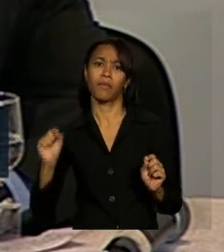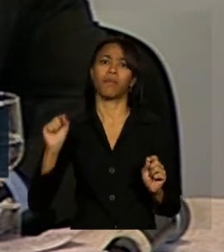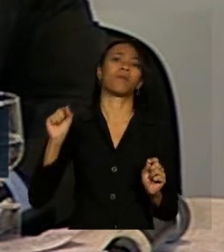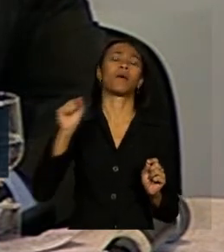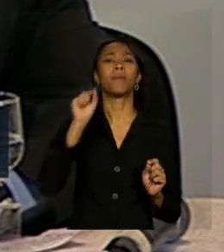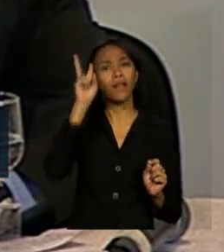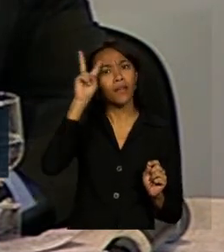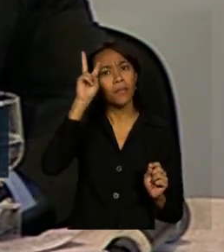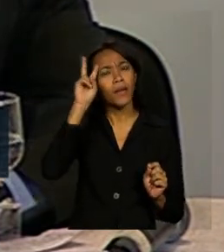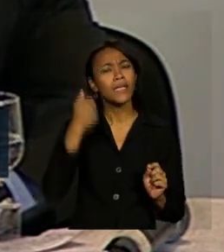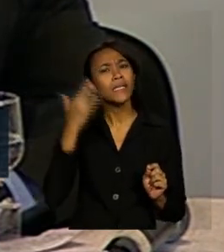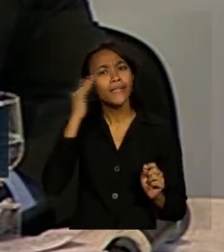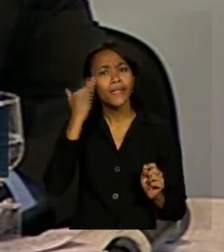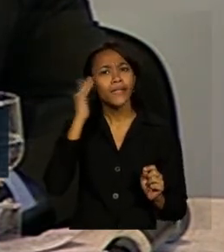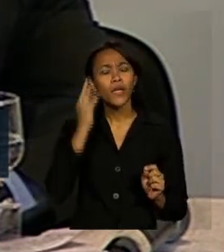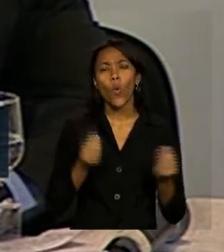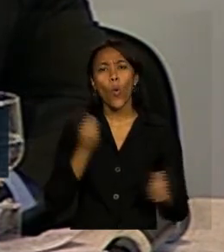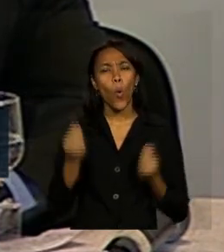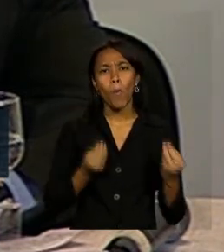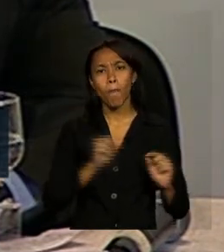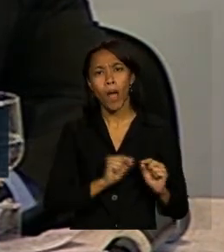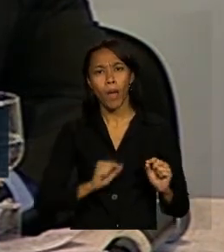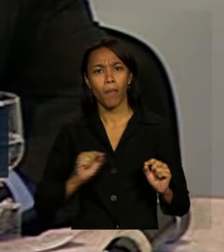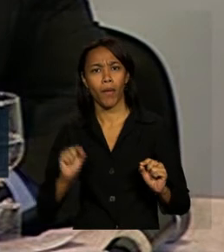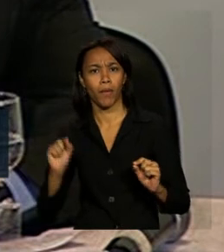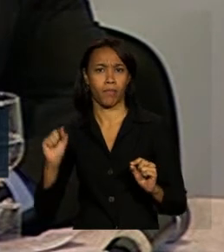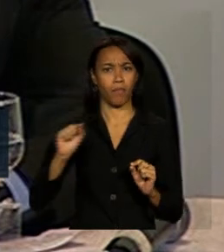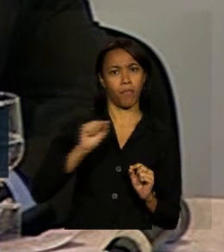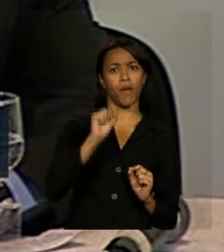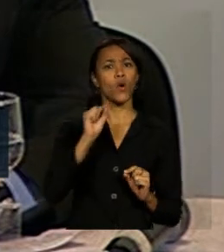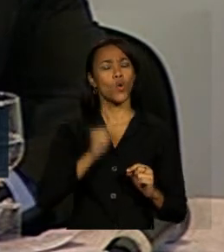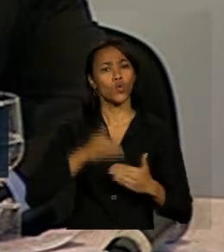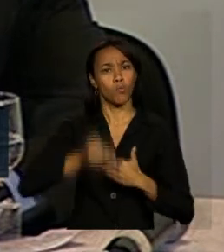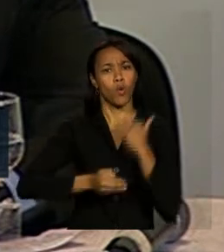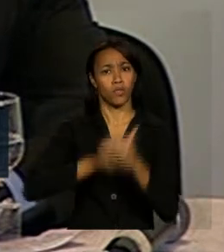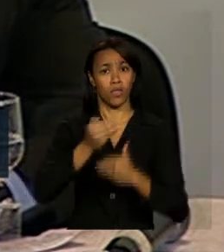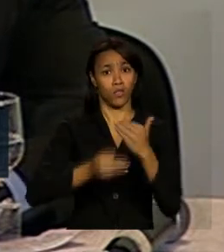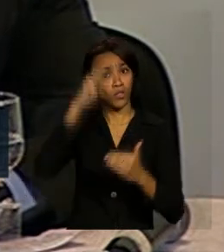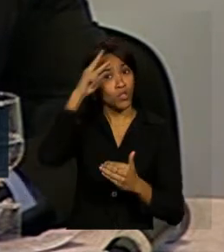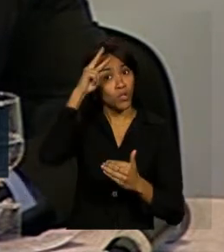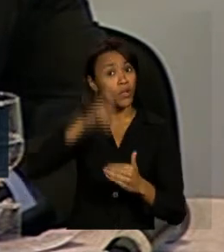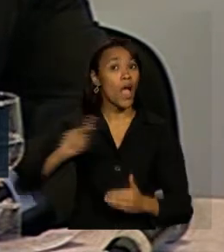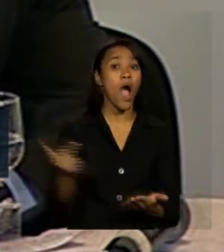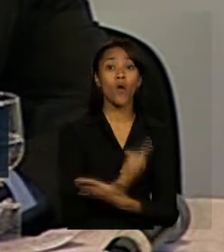para tornar compreensíveis os efeitos dos processos históricos sobre o território,